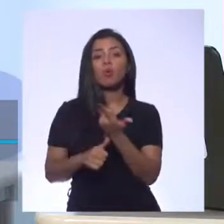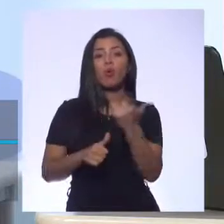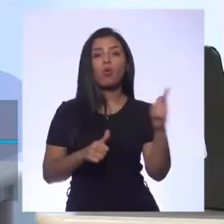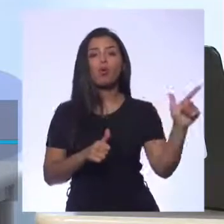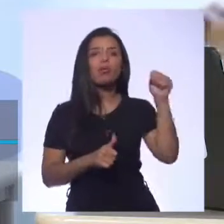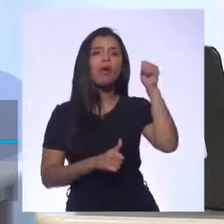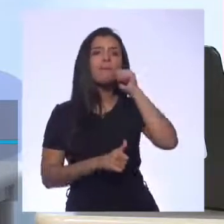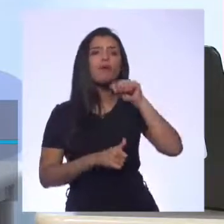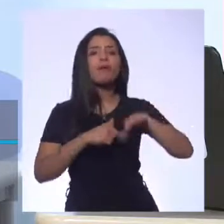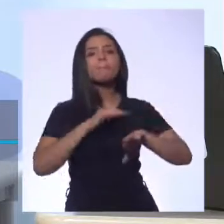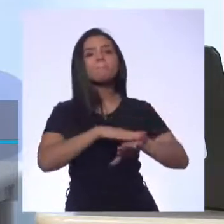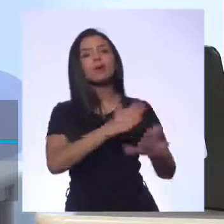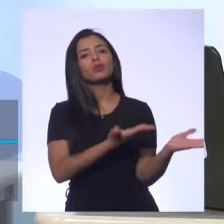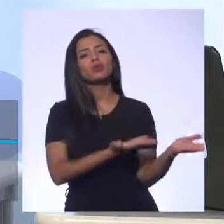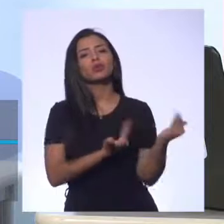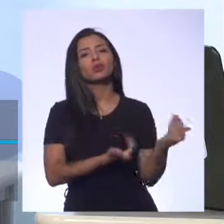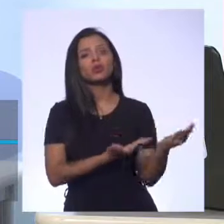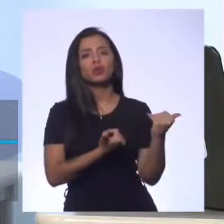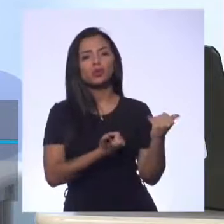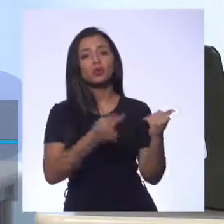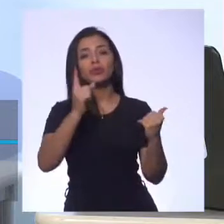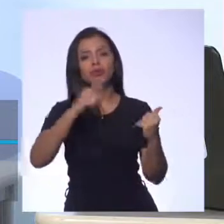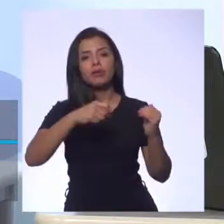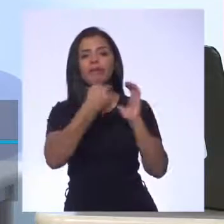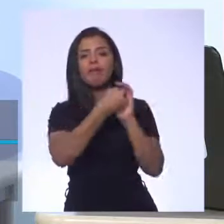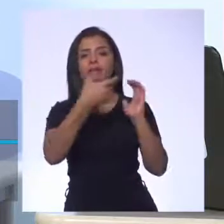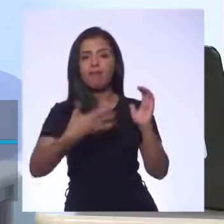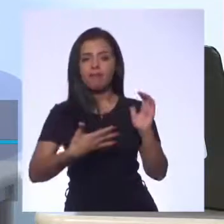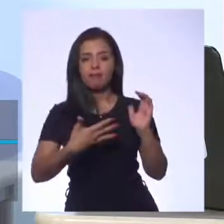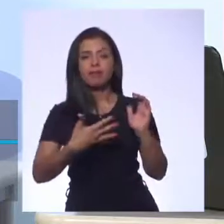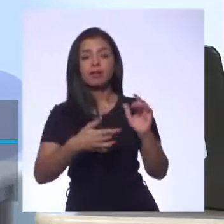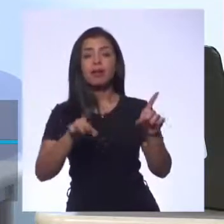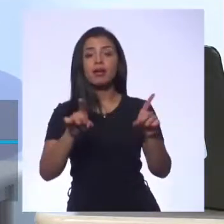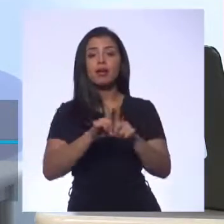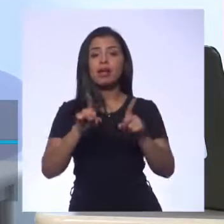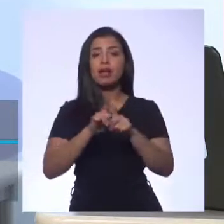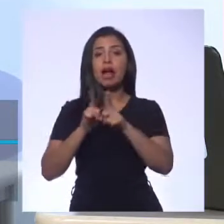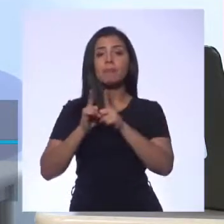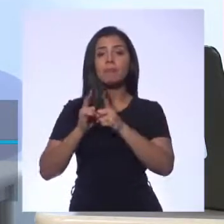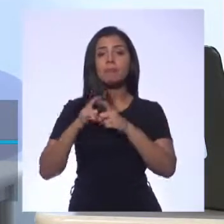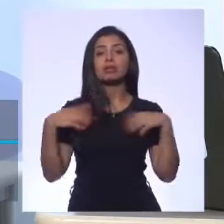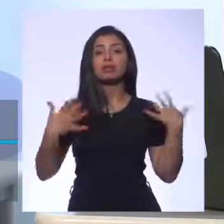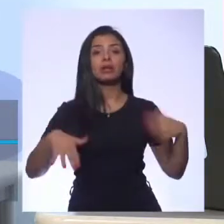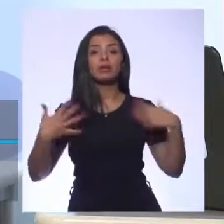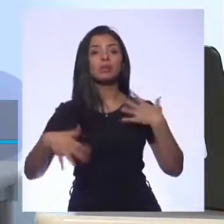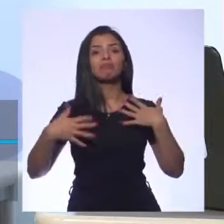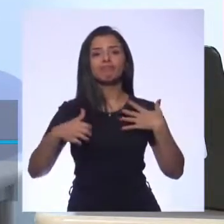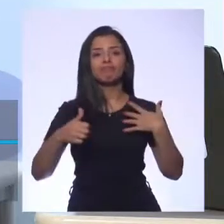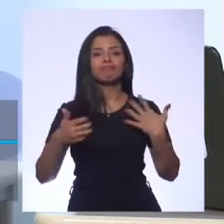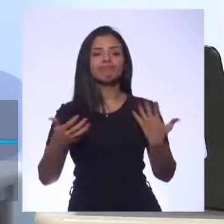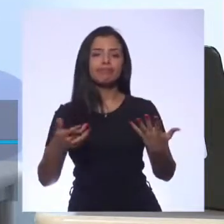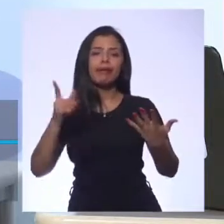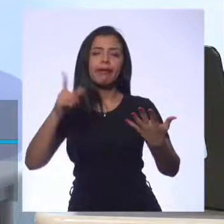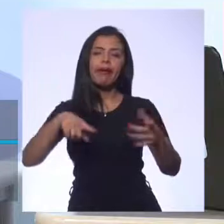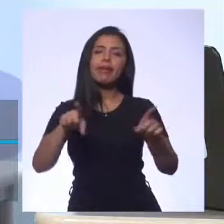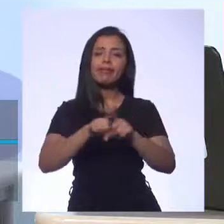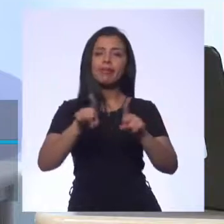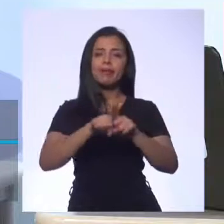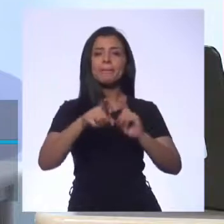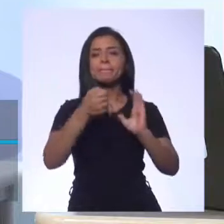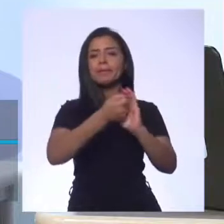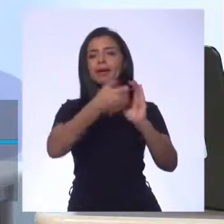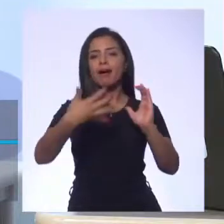jovem também, aí no contexto de característica. Hiperativa também como uma característica